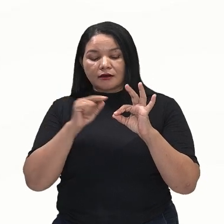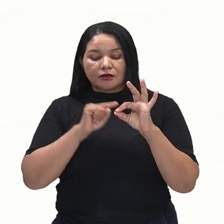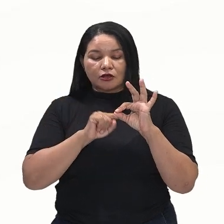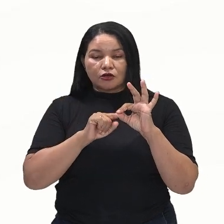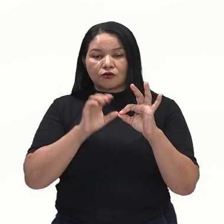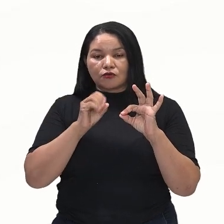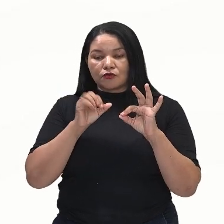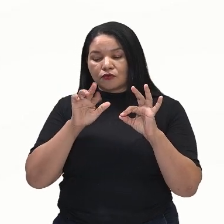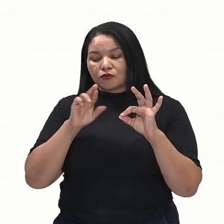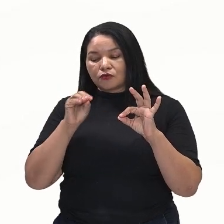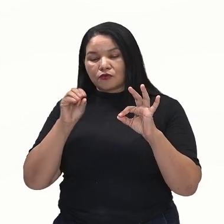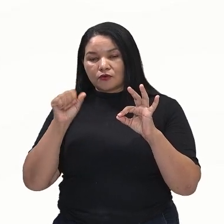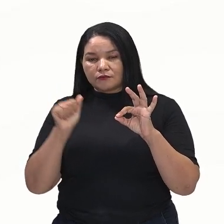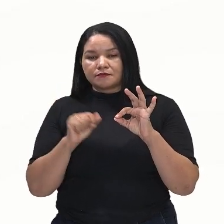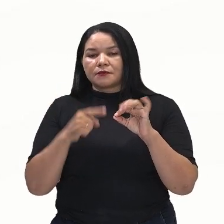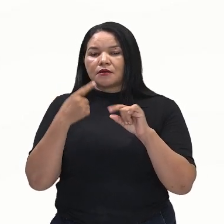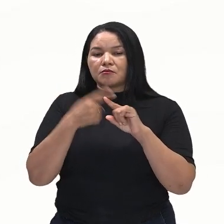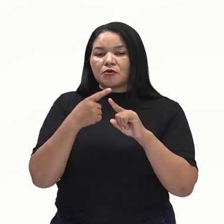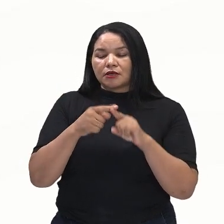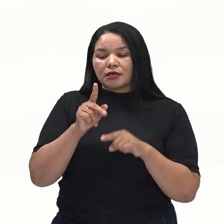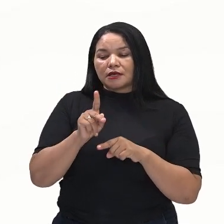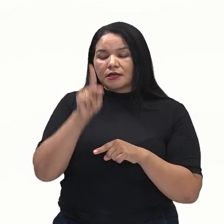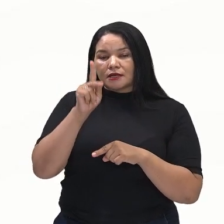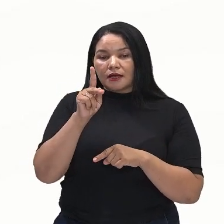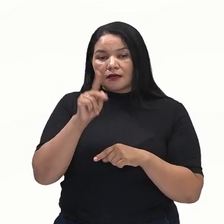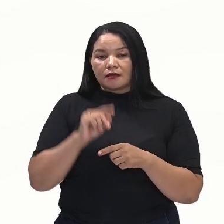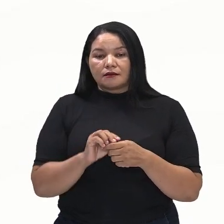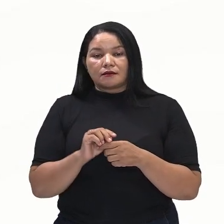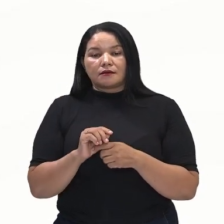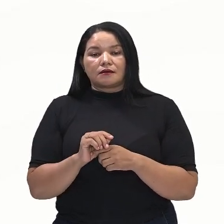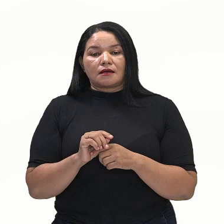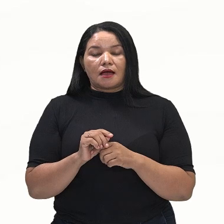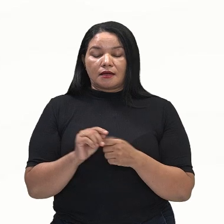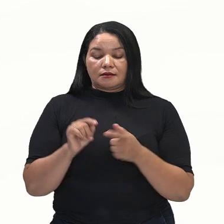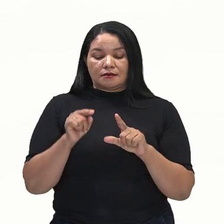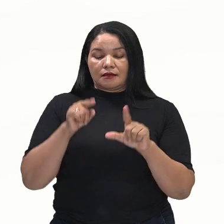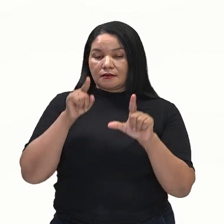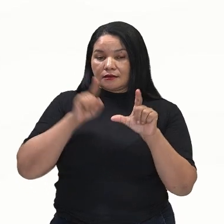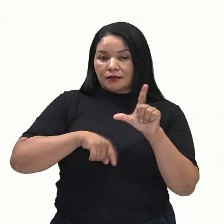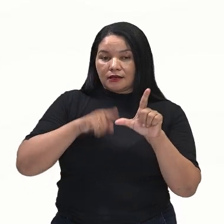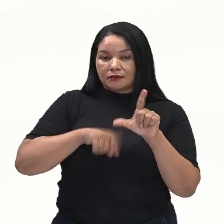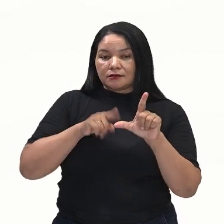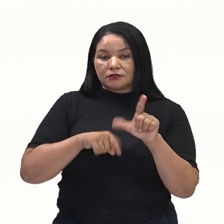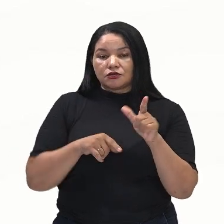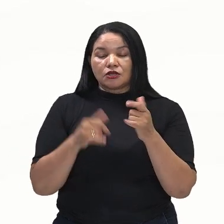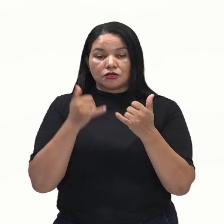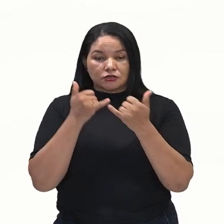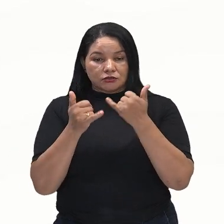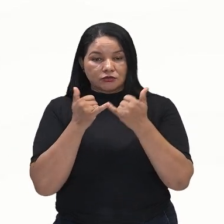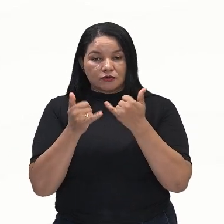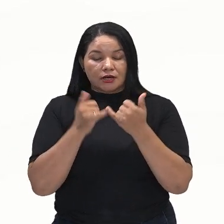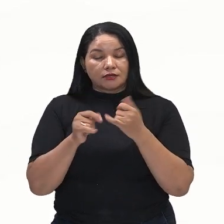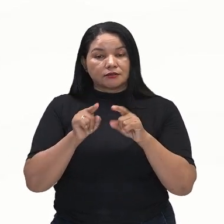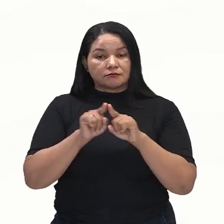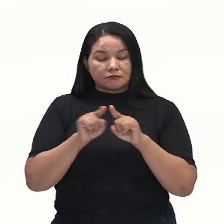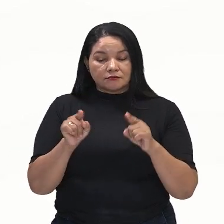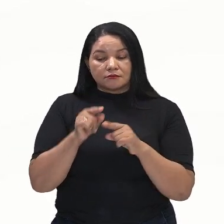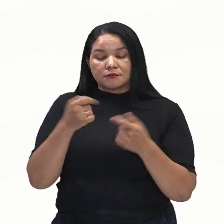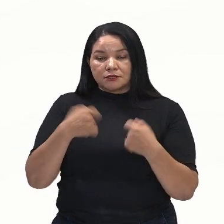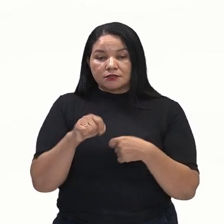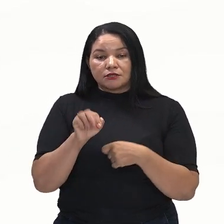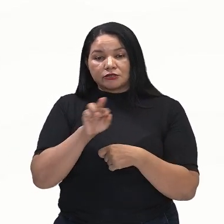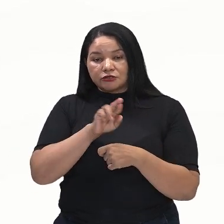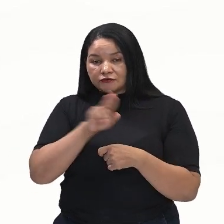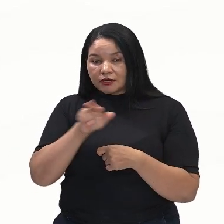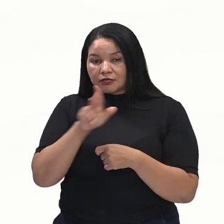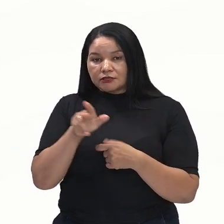aí? Justamente porque cara e coroa, elas começam com a mesma letra. Então, para diferenciar, os